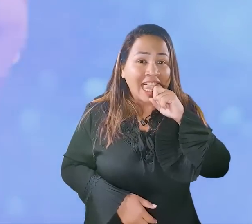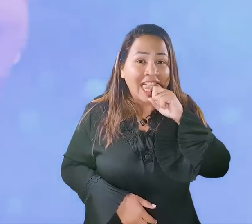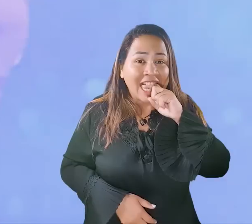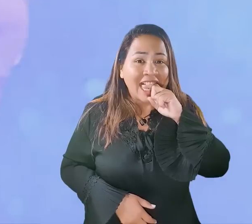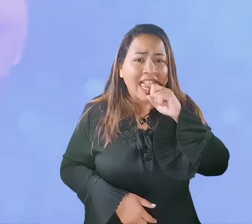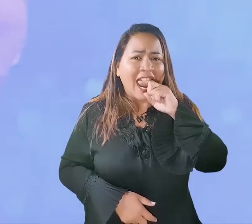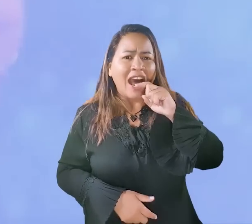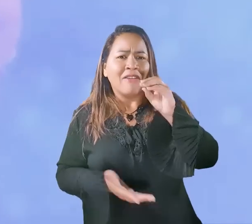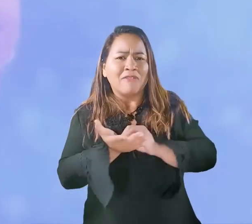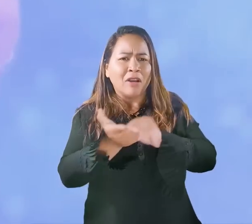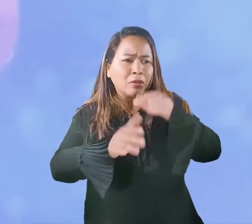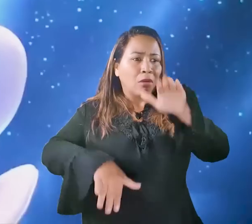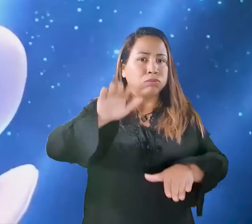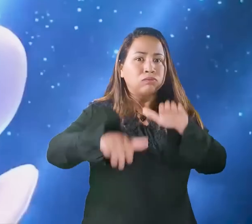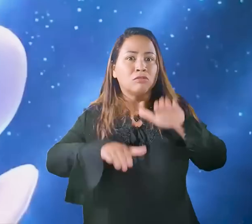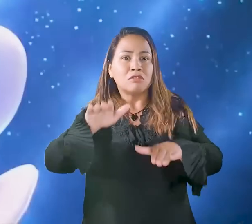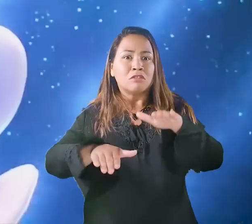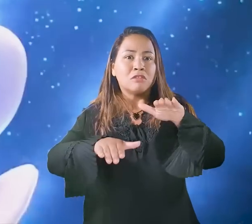desequilíbrio,